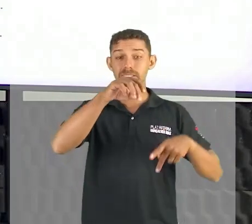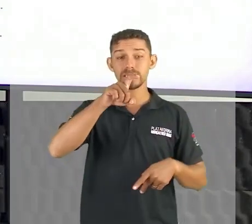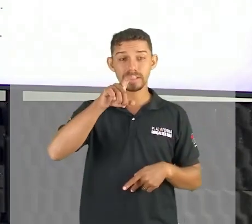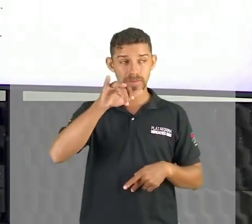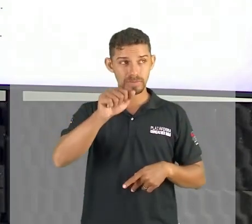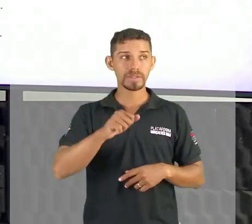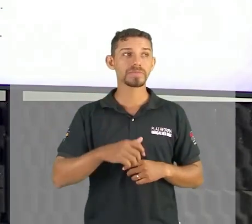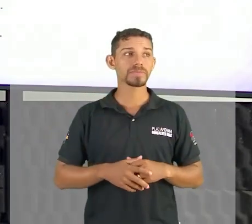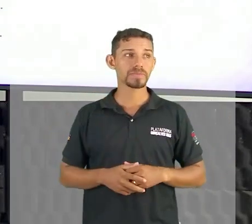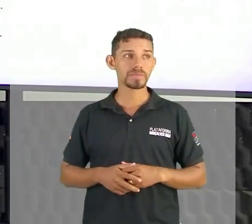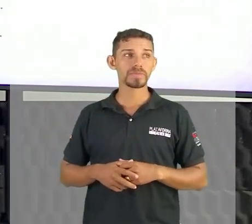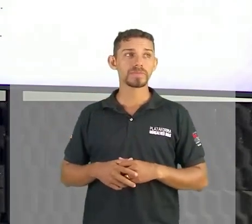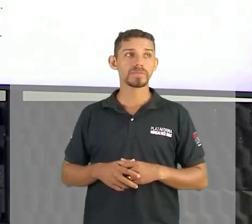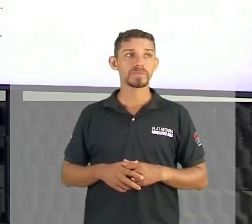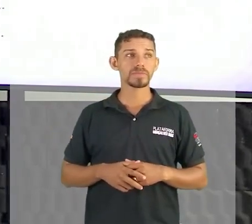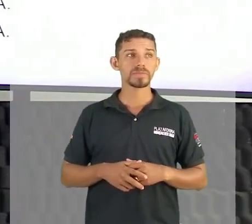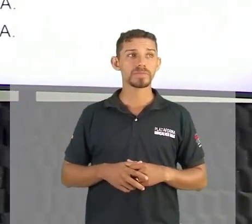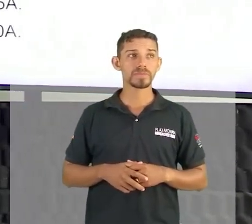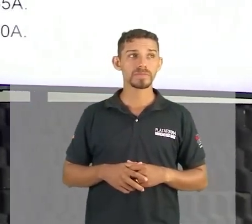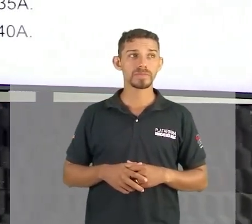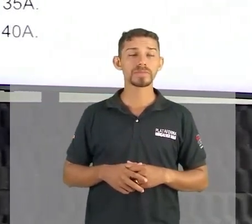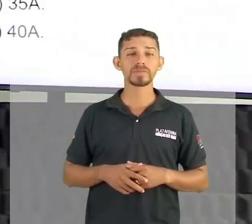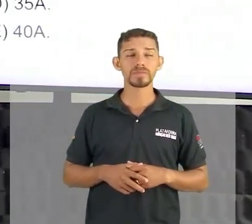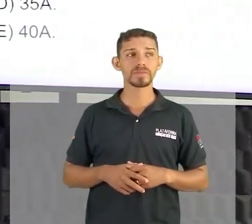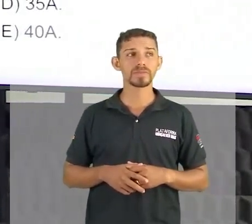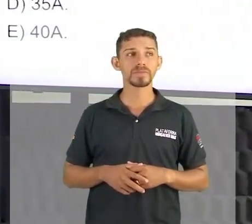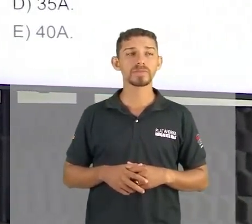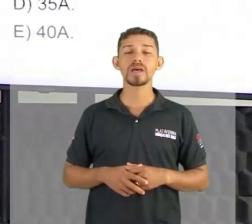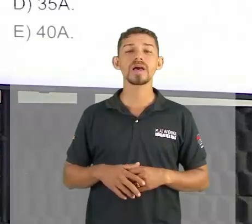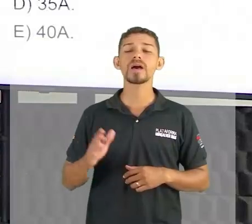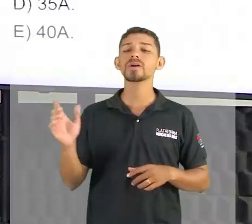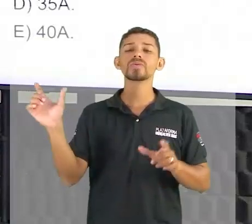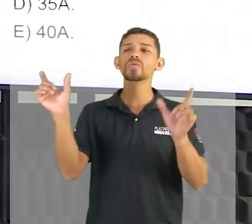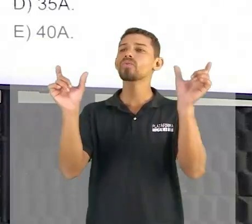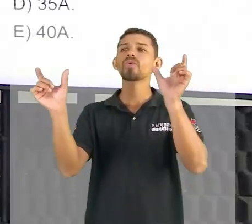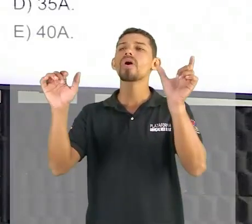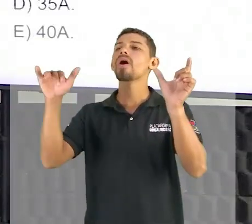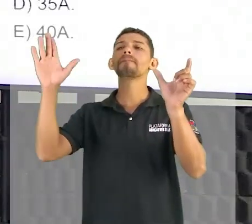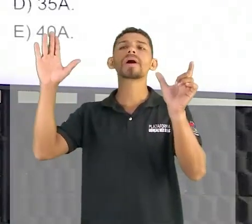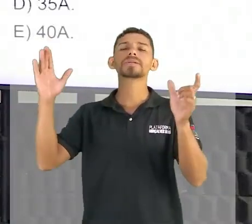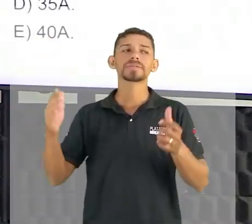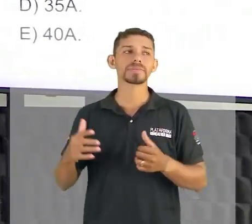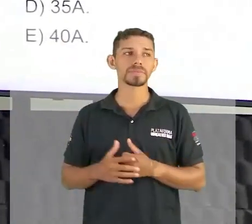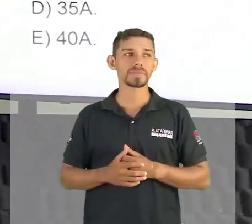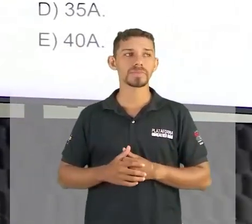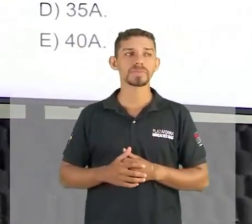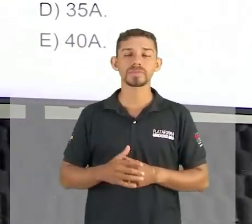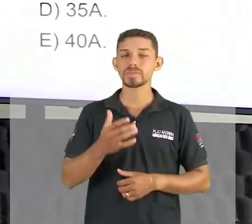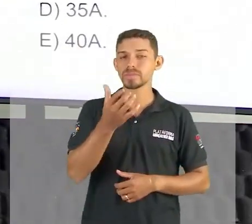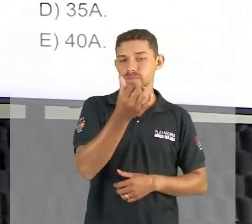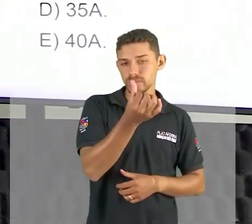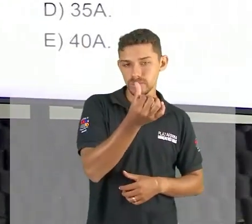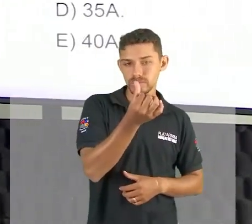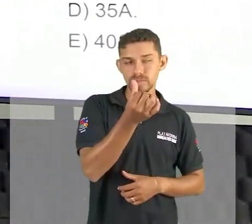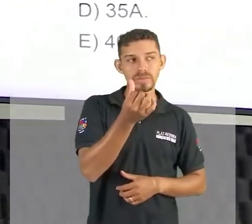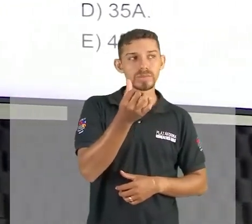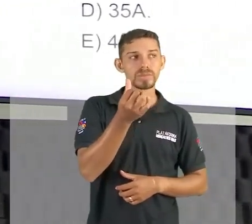máxima dessas duas potências aqui ó qual é a potência máxima do chuveiro 100